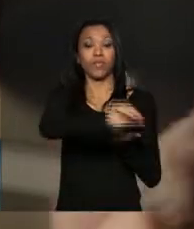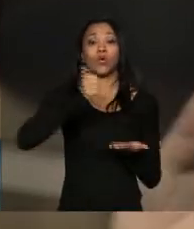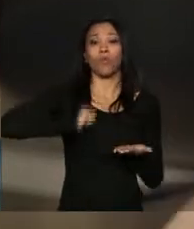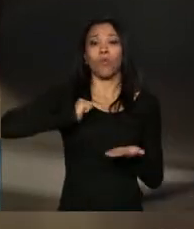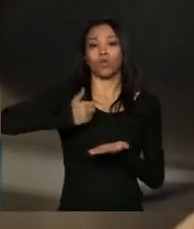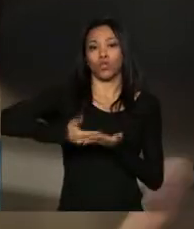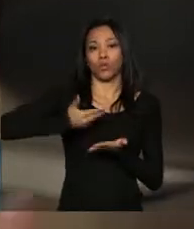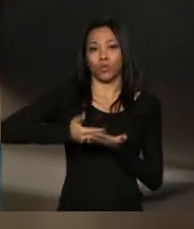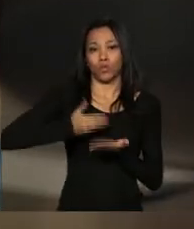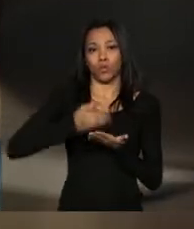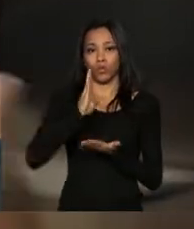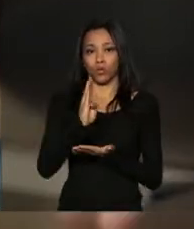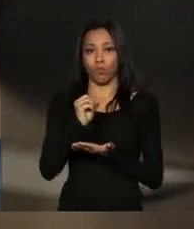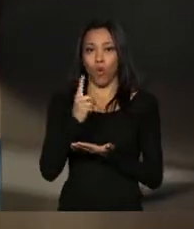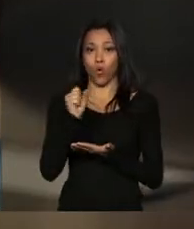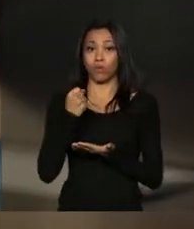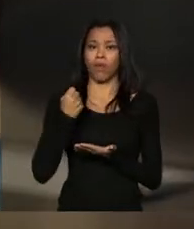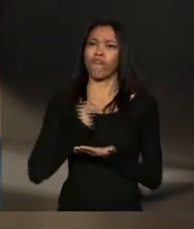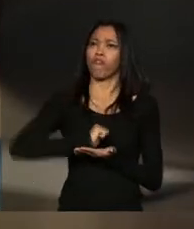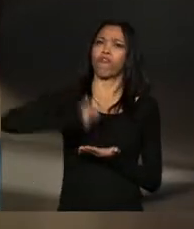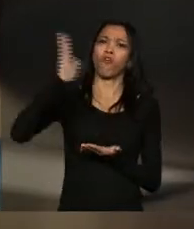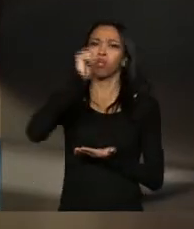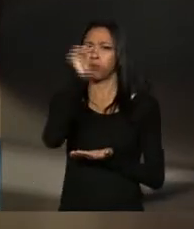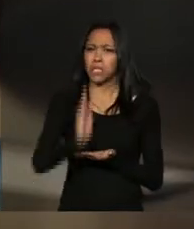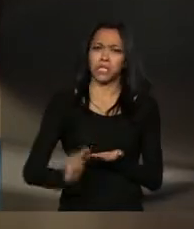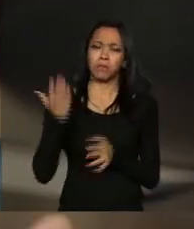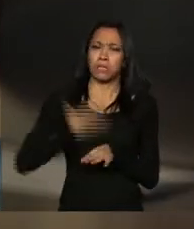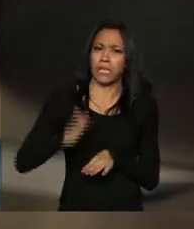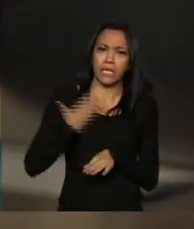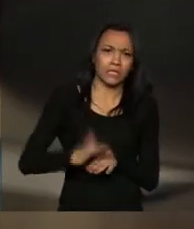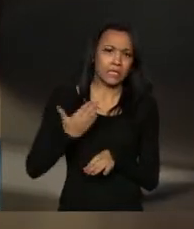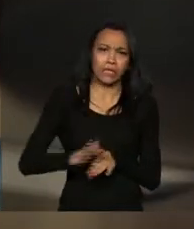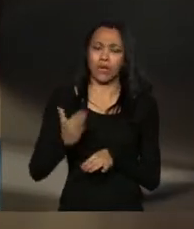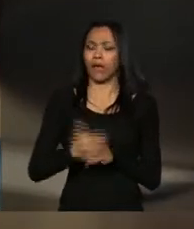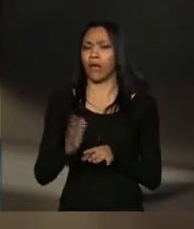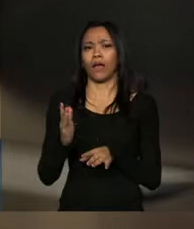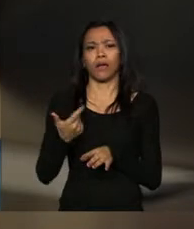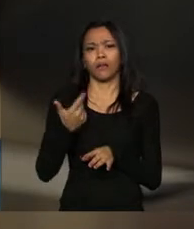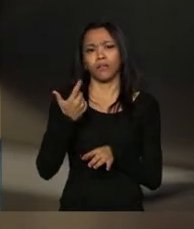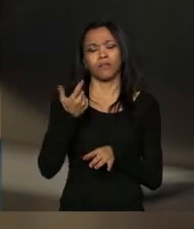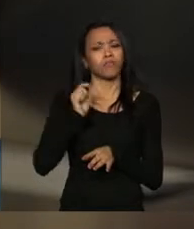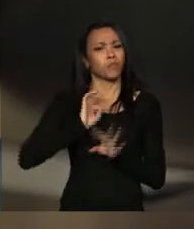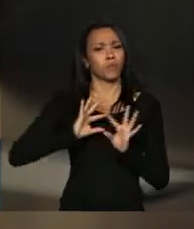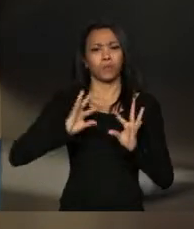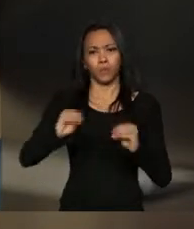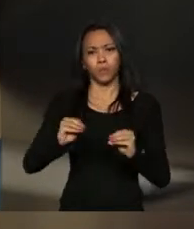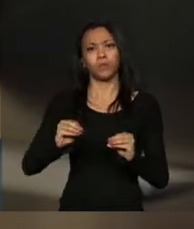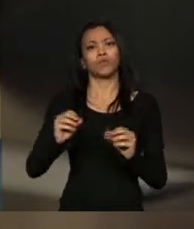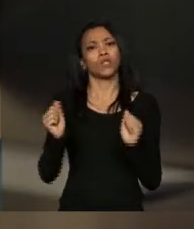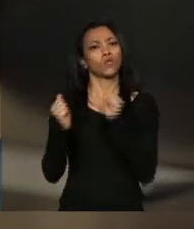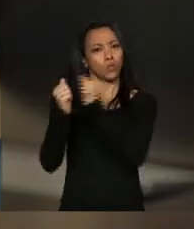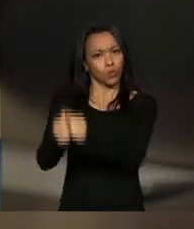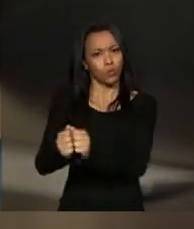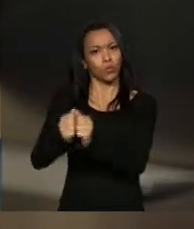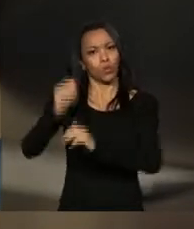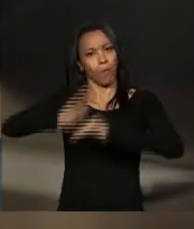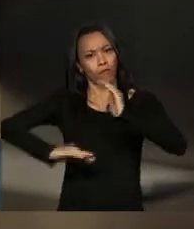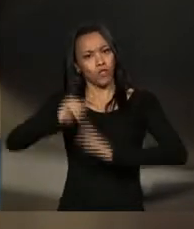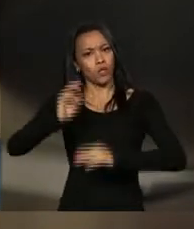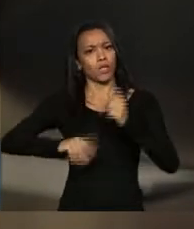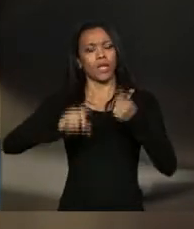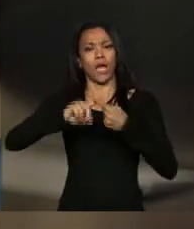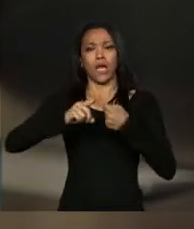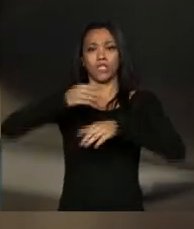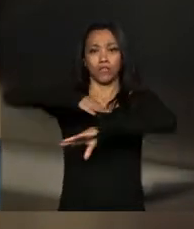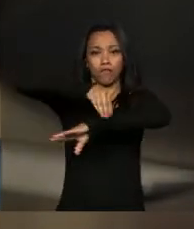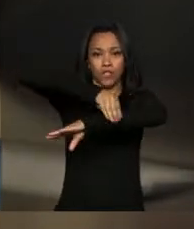para fora do Brasil, para treinarem, para terem toda a estrutura, todo acompanhamento com profissionais, com